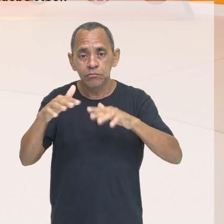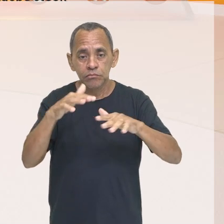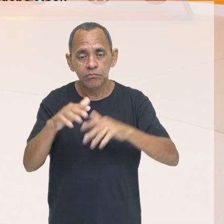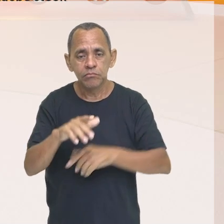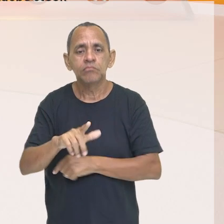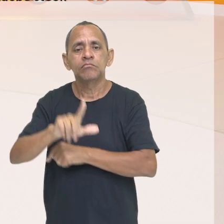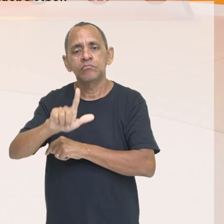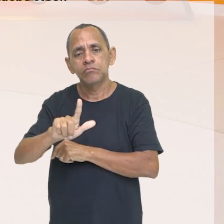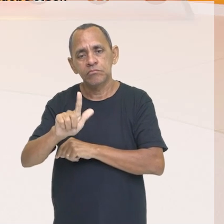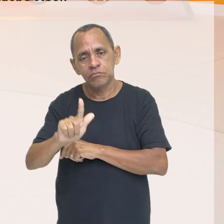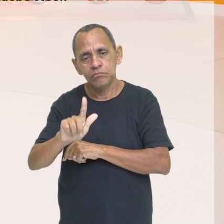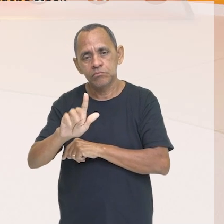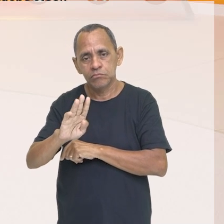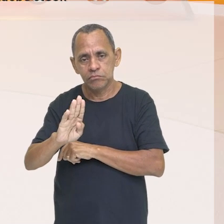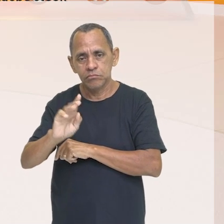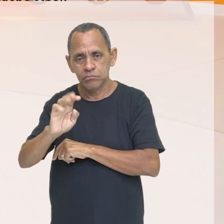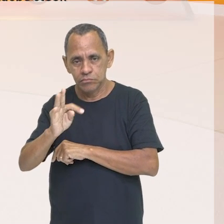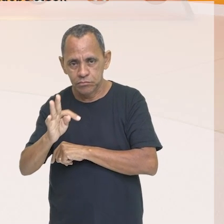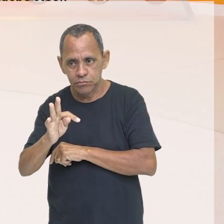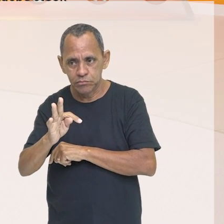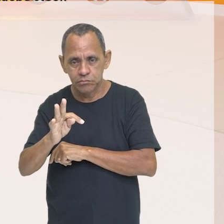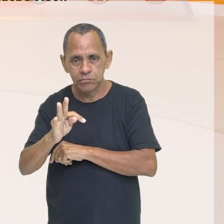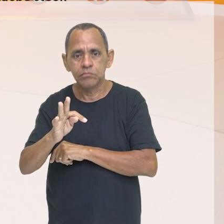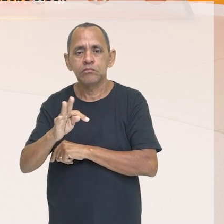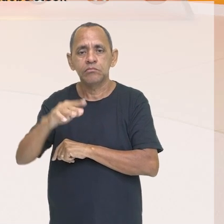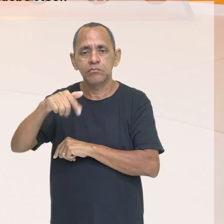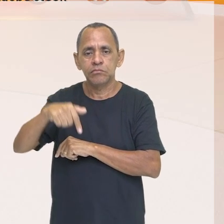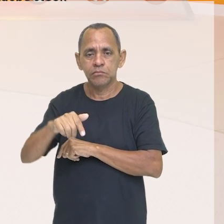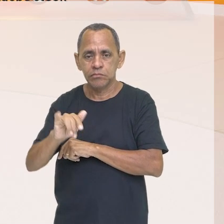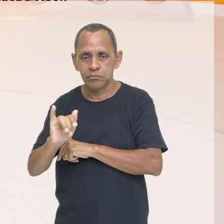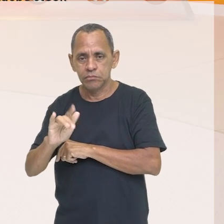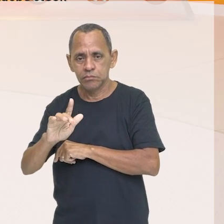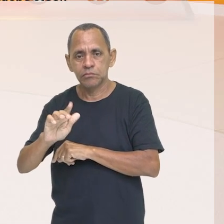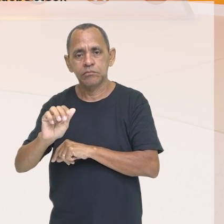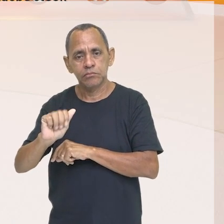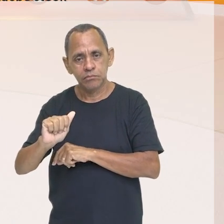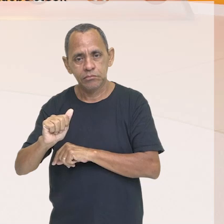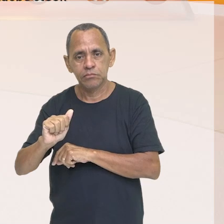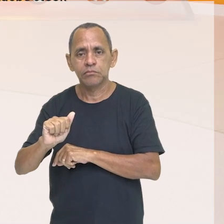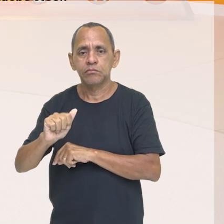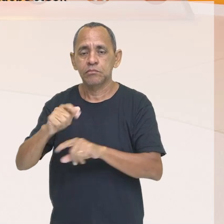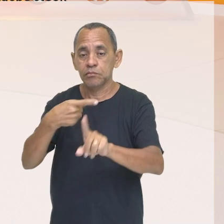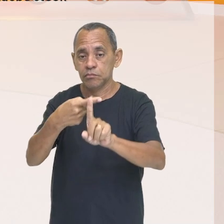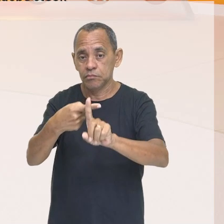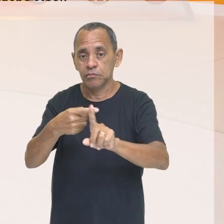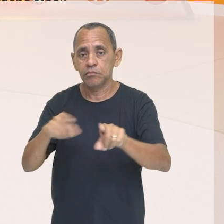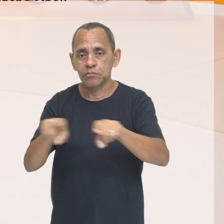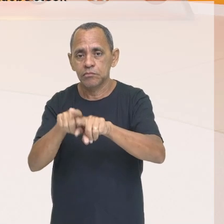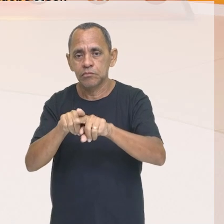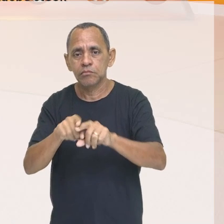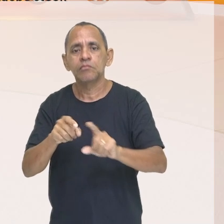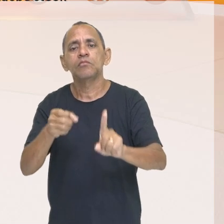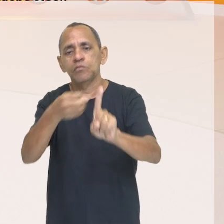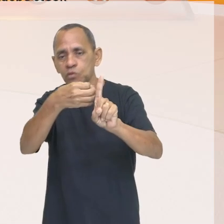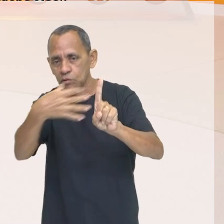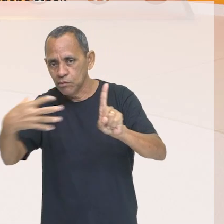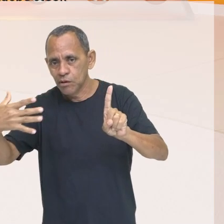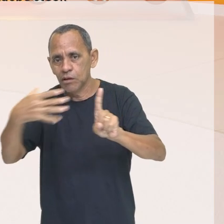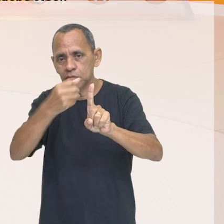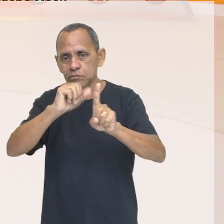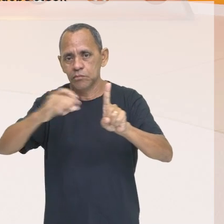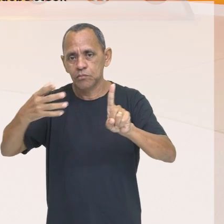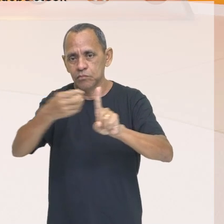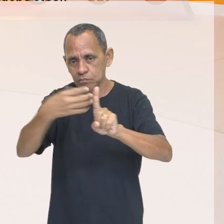LGBT, que é o movimento por reconhecimento. Então, existe o movimento, segundo ela, por redistribuição e